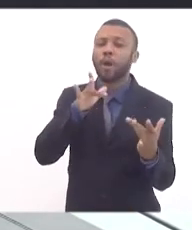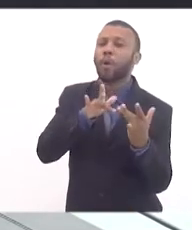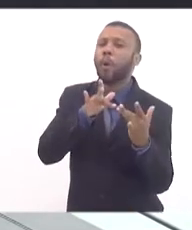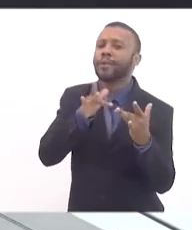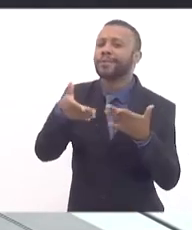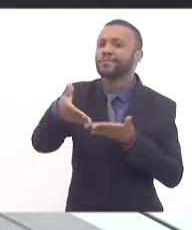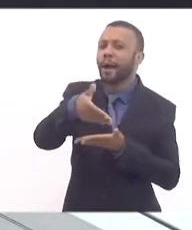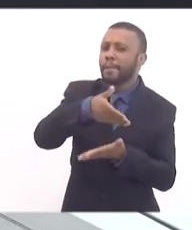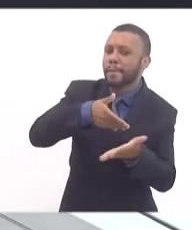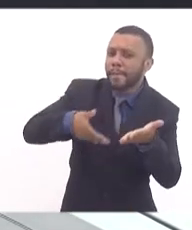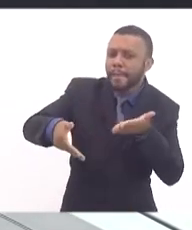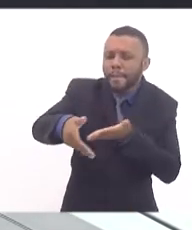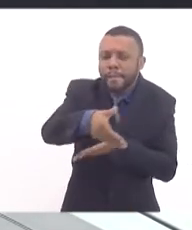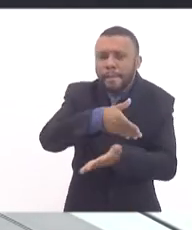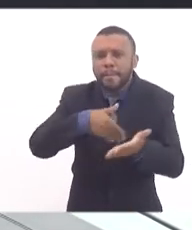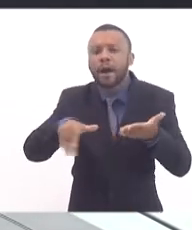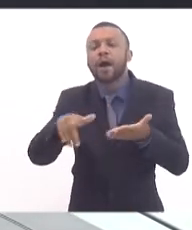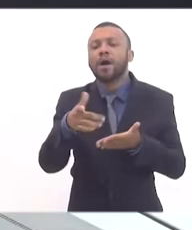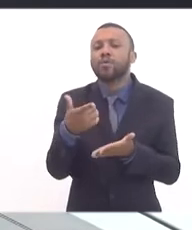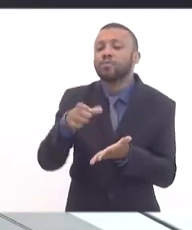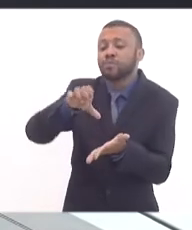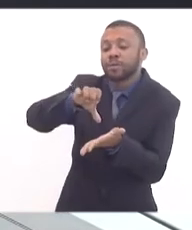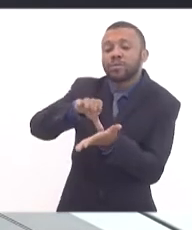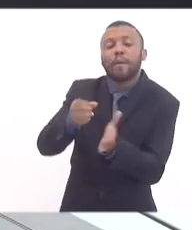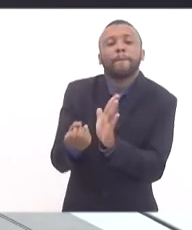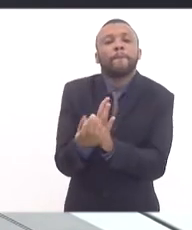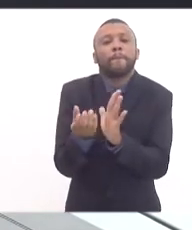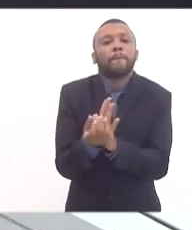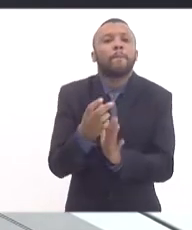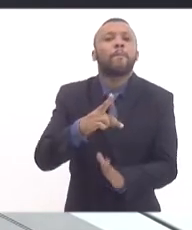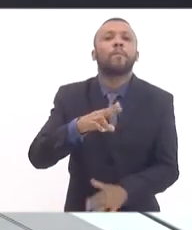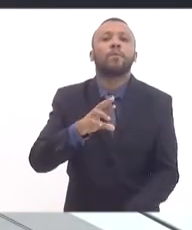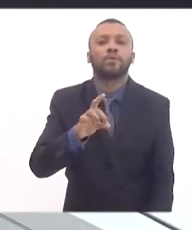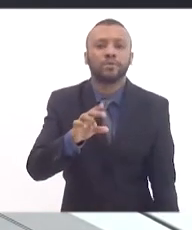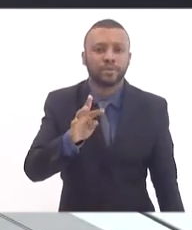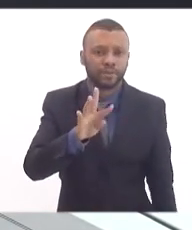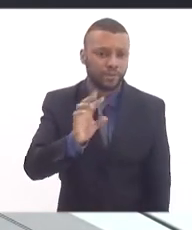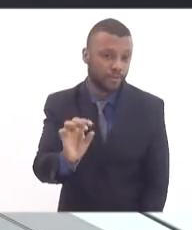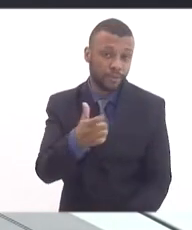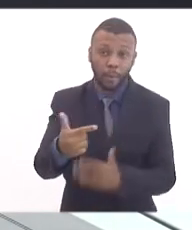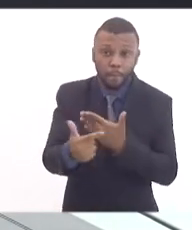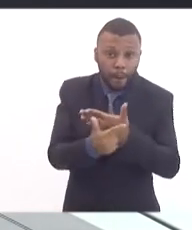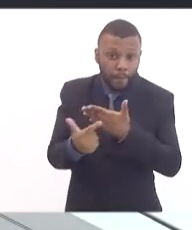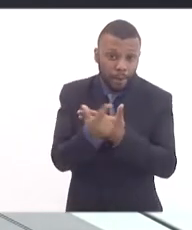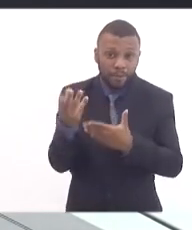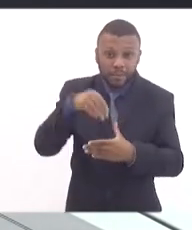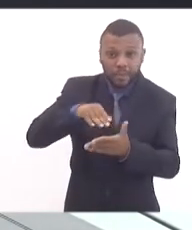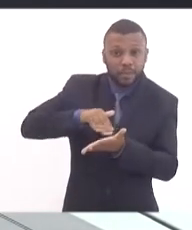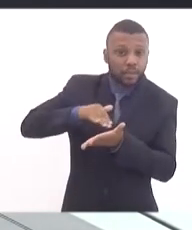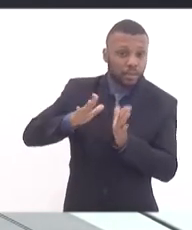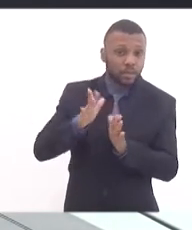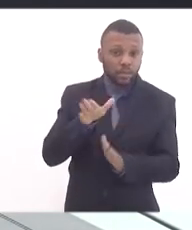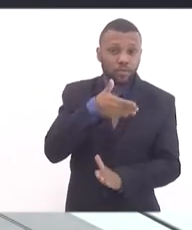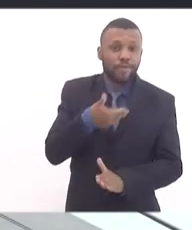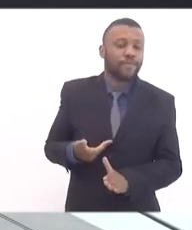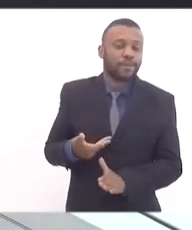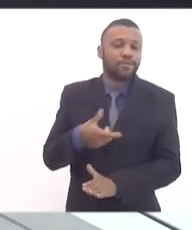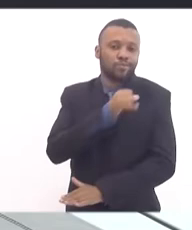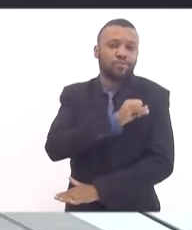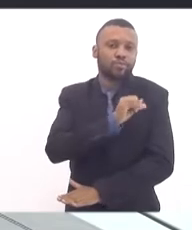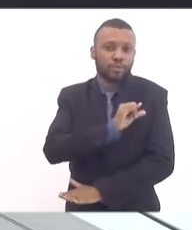nem a constante com setor produtivo Esse é o papel da secretaria dentro do Governo do Estado Essa é a porta de entrada para